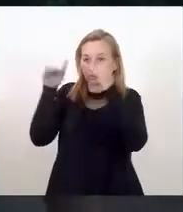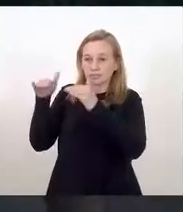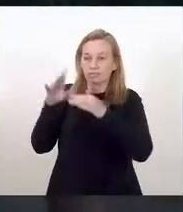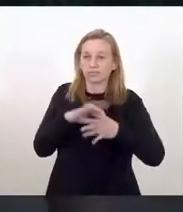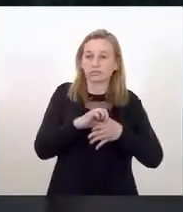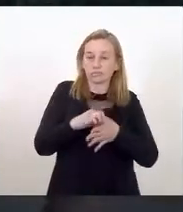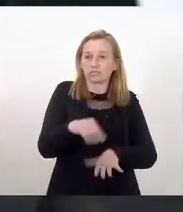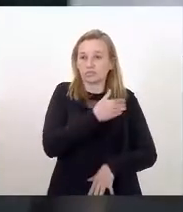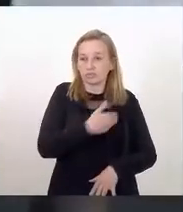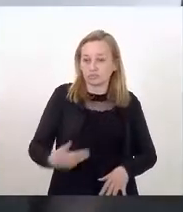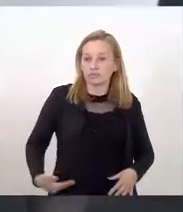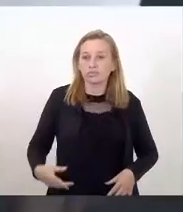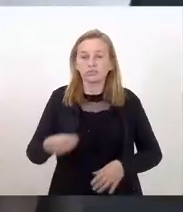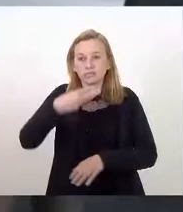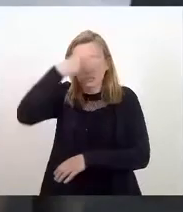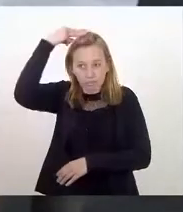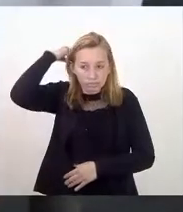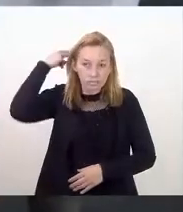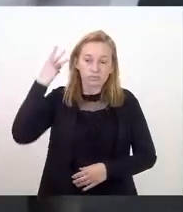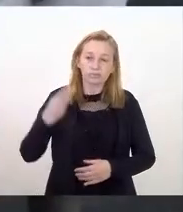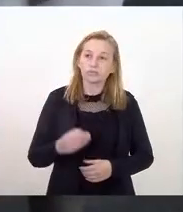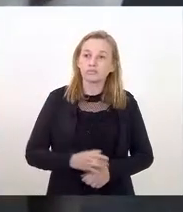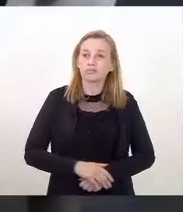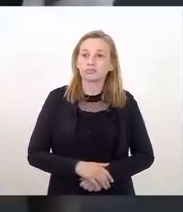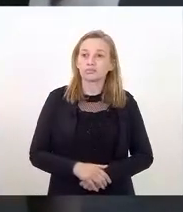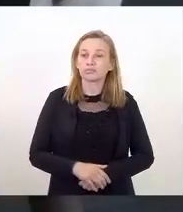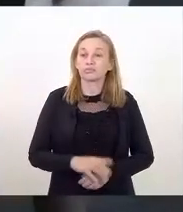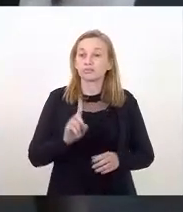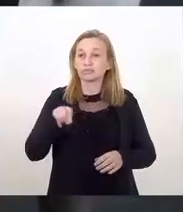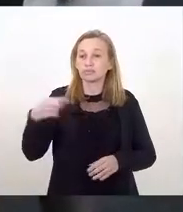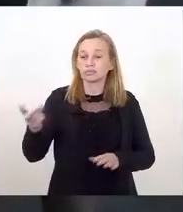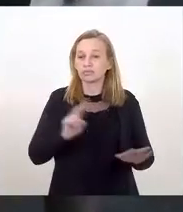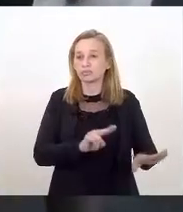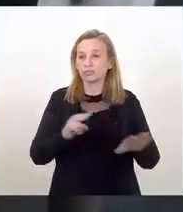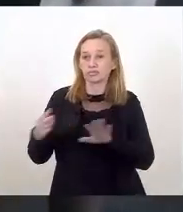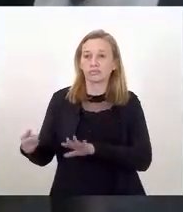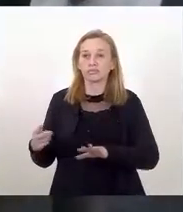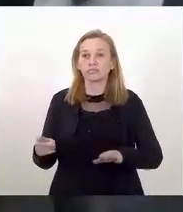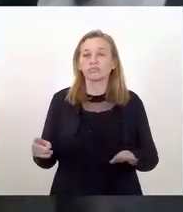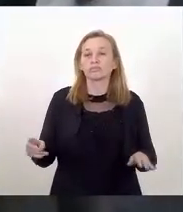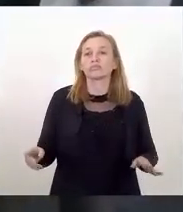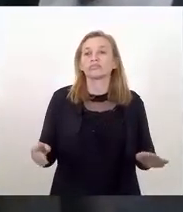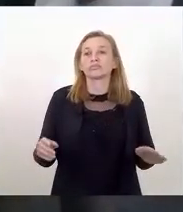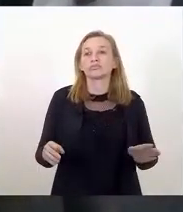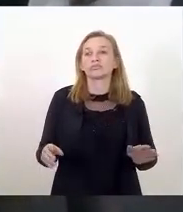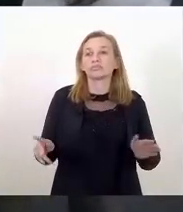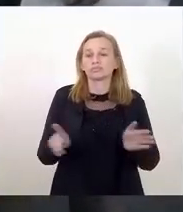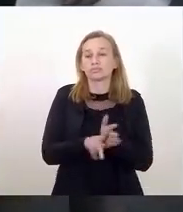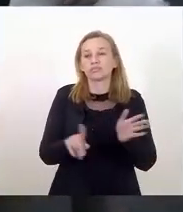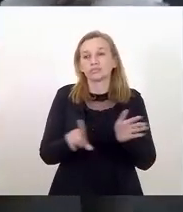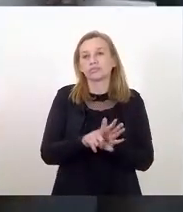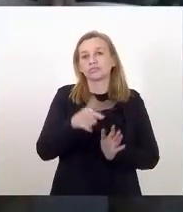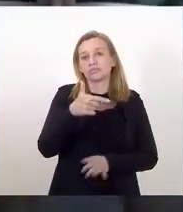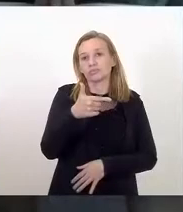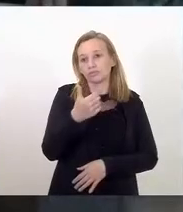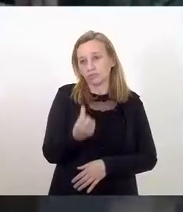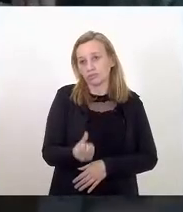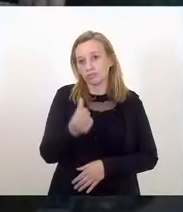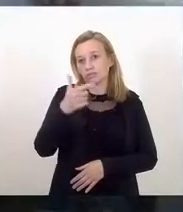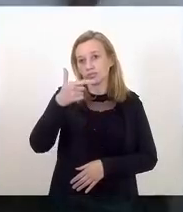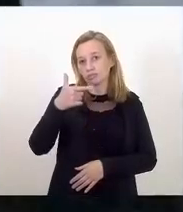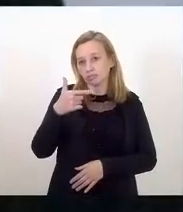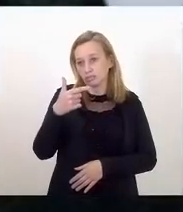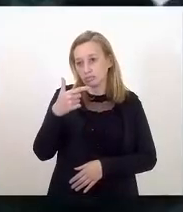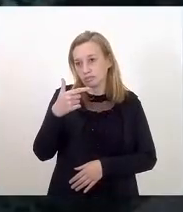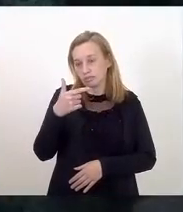do governo, Márcio Pacheco, para trazer na semana que vem, o projeto de lei 2614 de